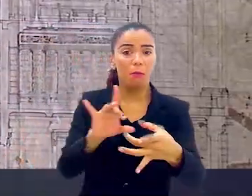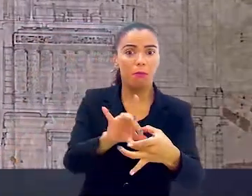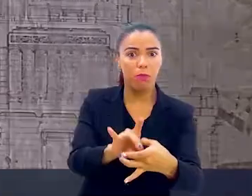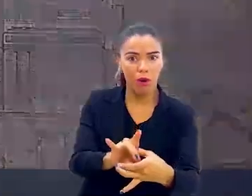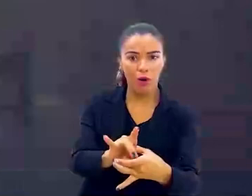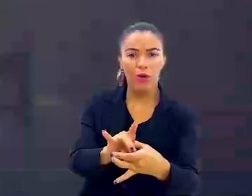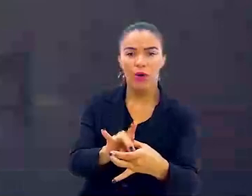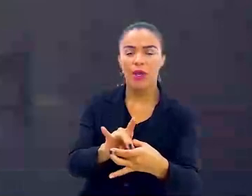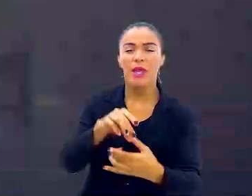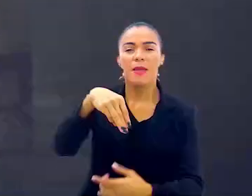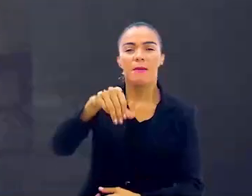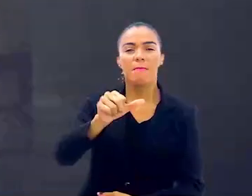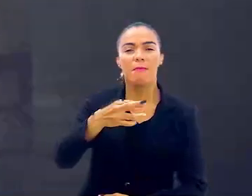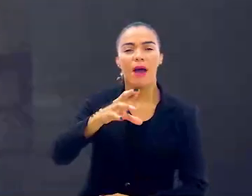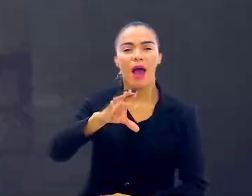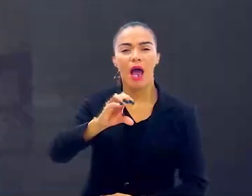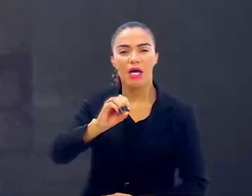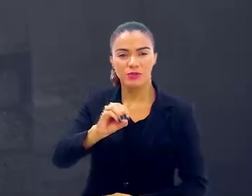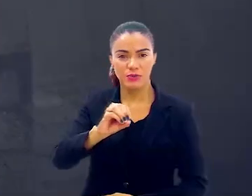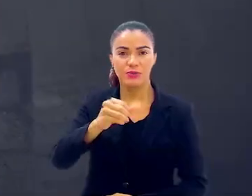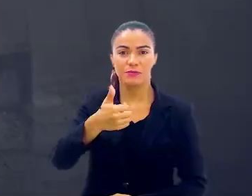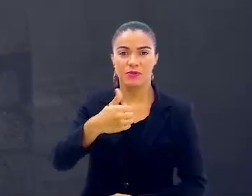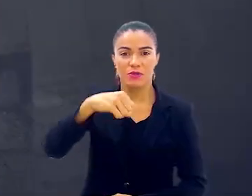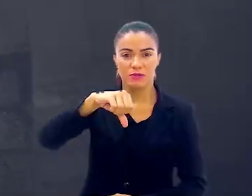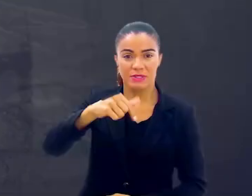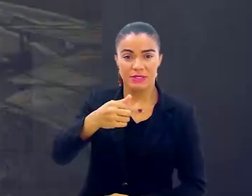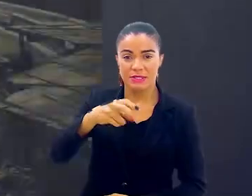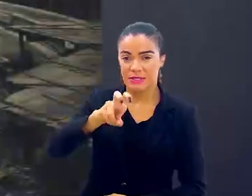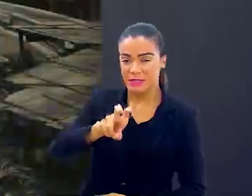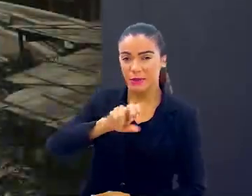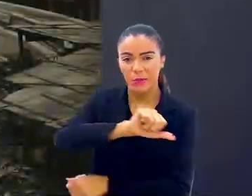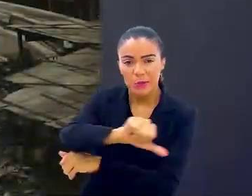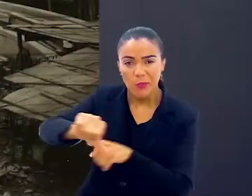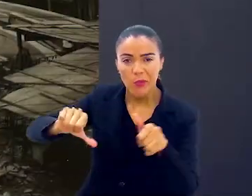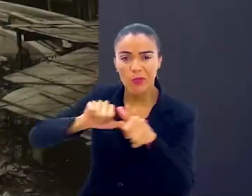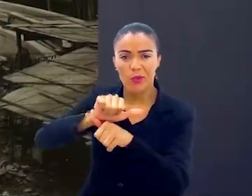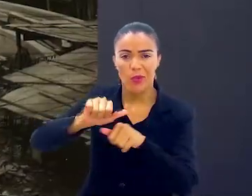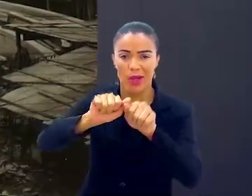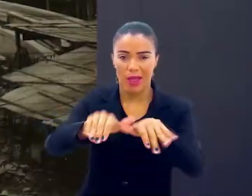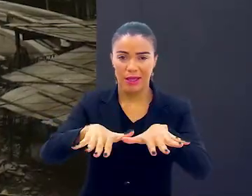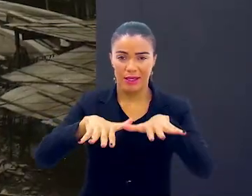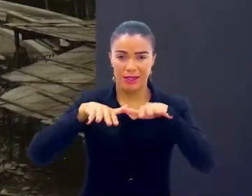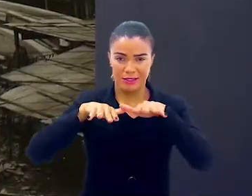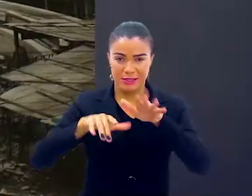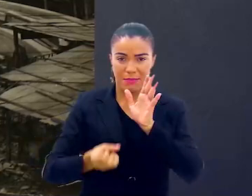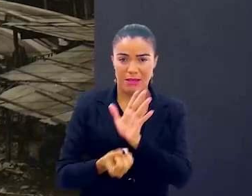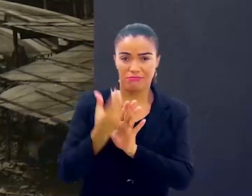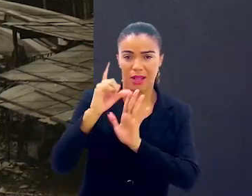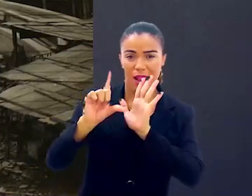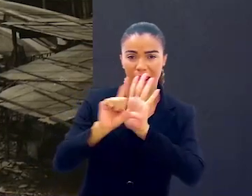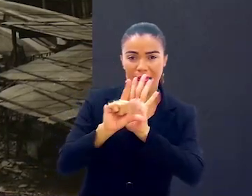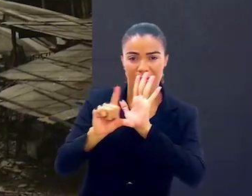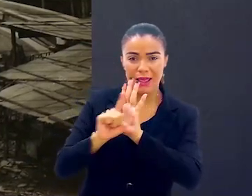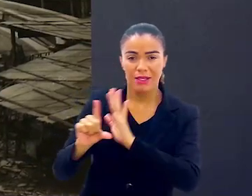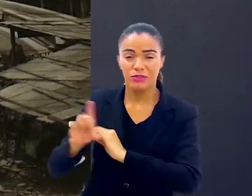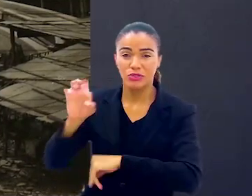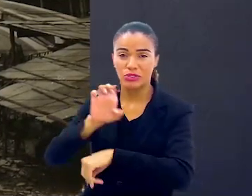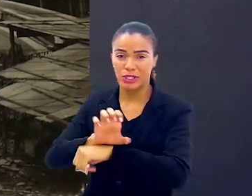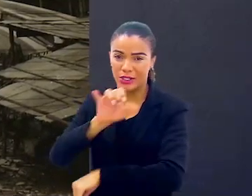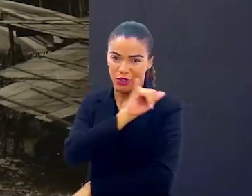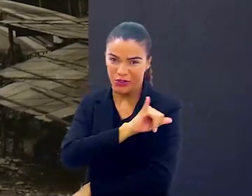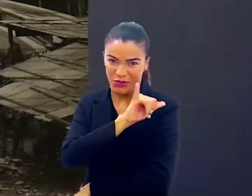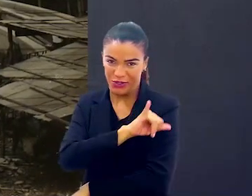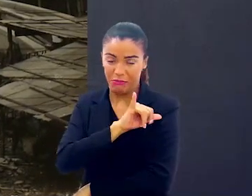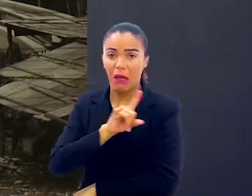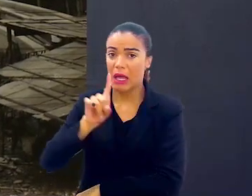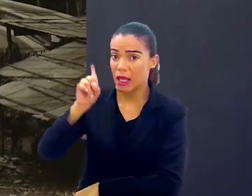fusão, em março de 75, passou a ser a Assembleia Legislativa do Estado do Rio de Janeiro, mas também já foi a